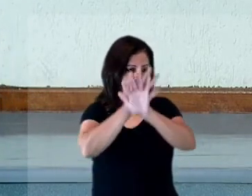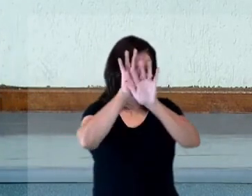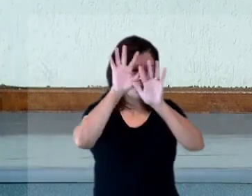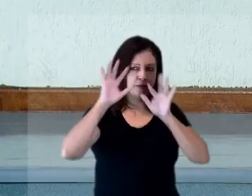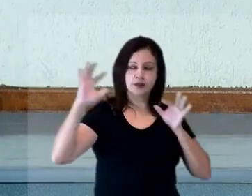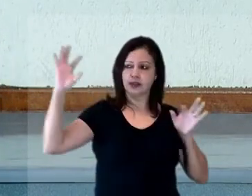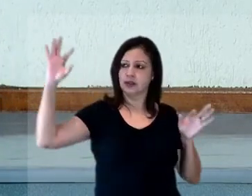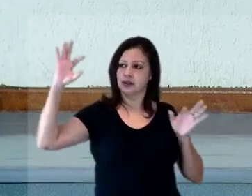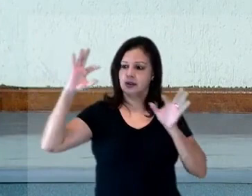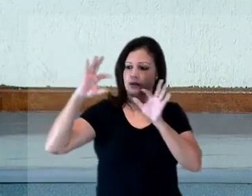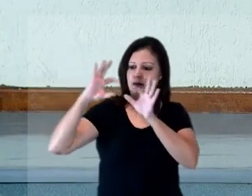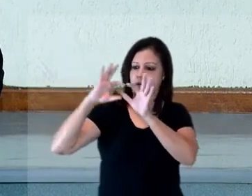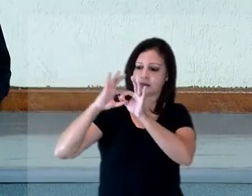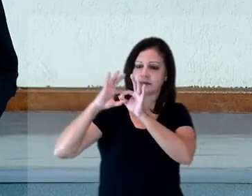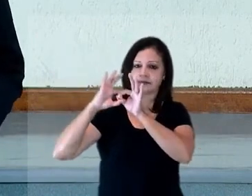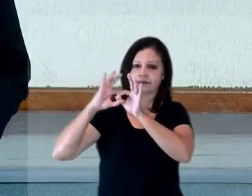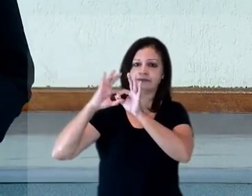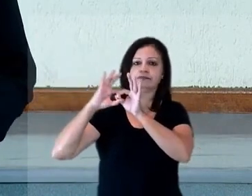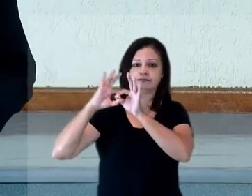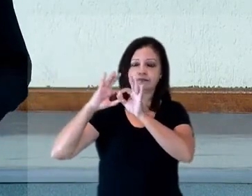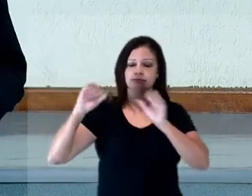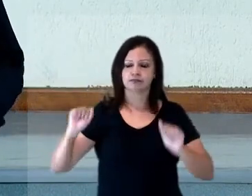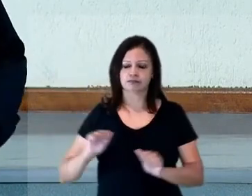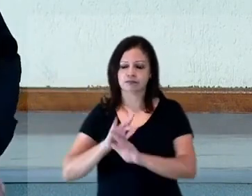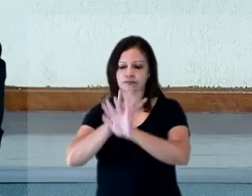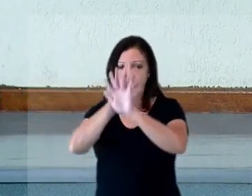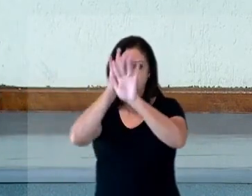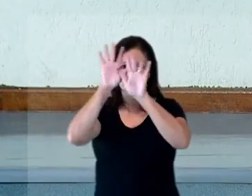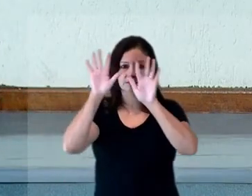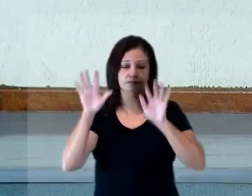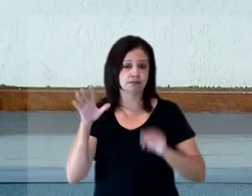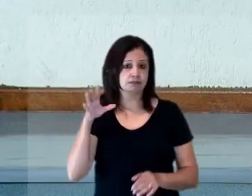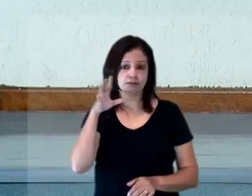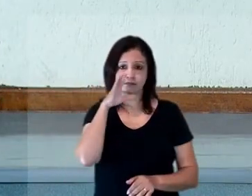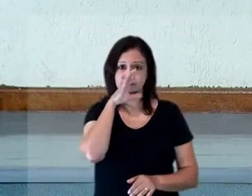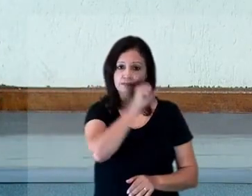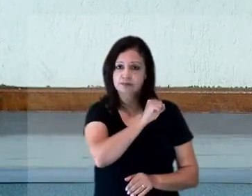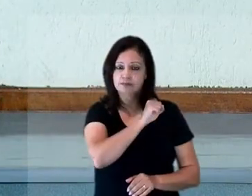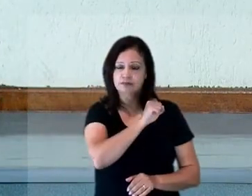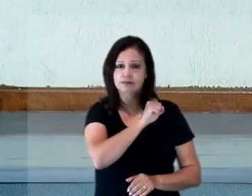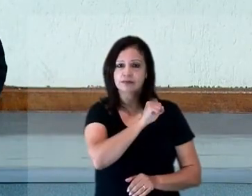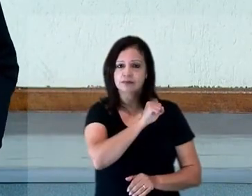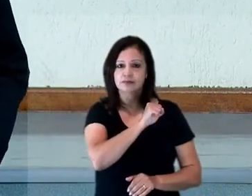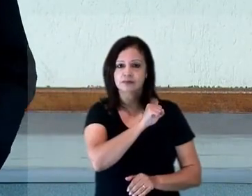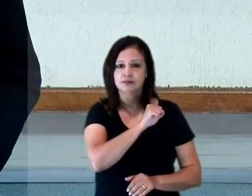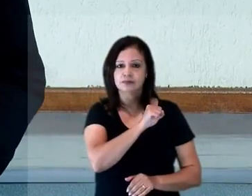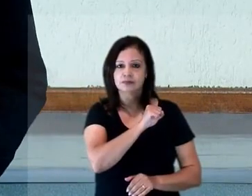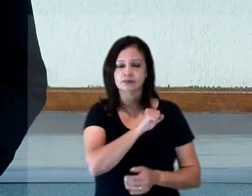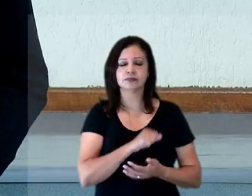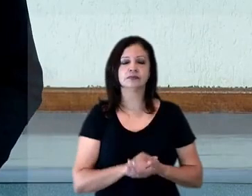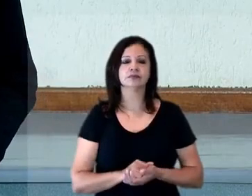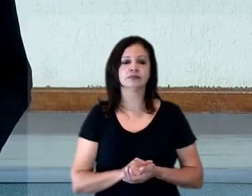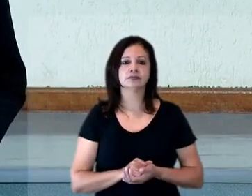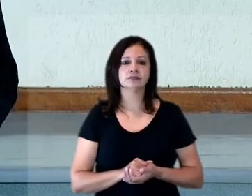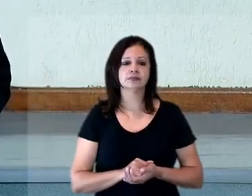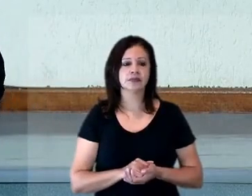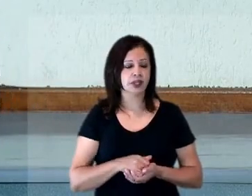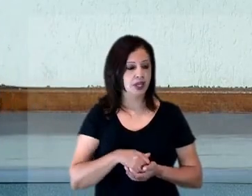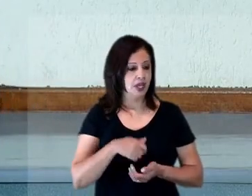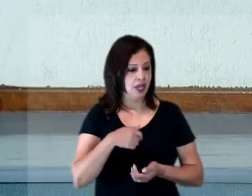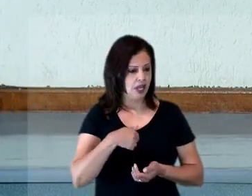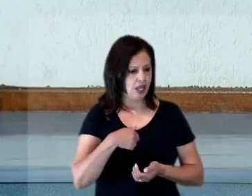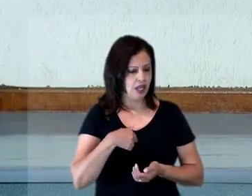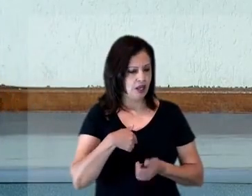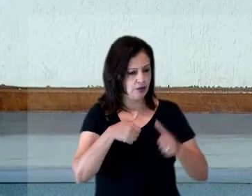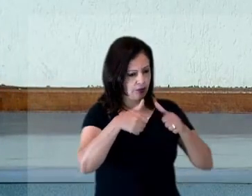nele mesmo, e o glorificará em breve. Meus filhinhos, vou estar com